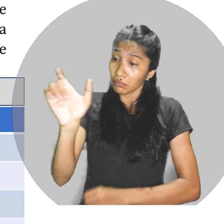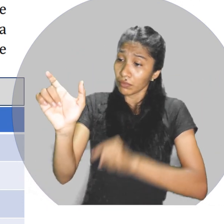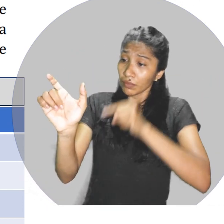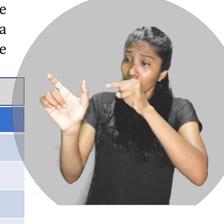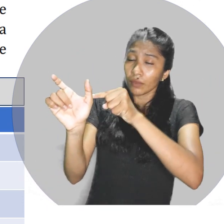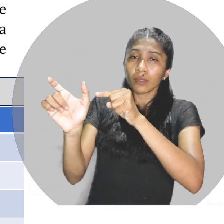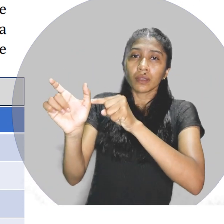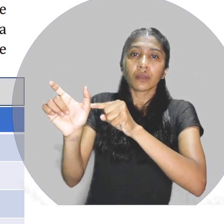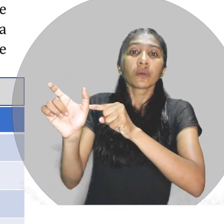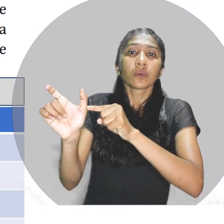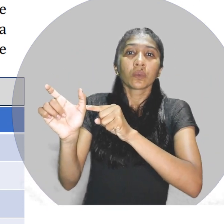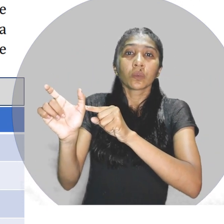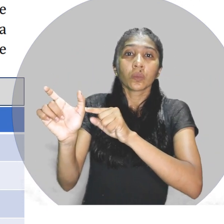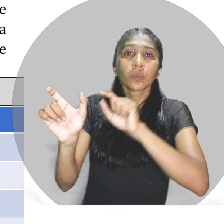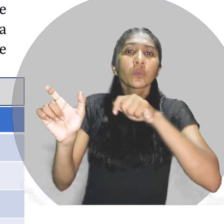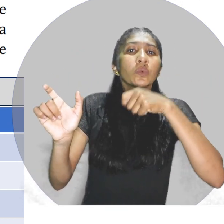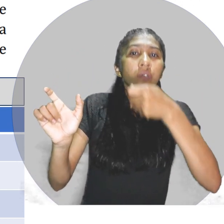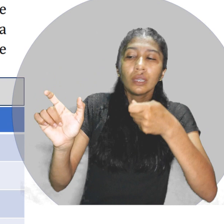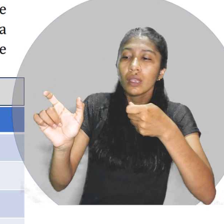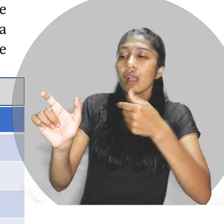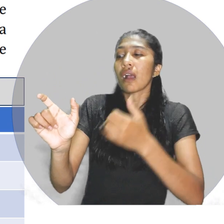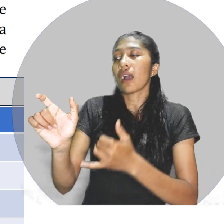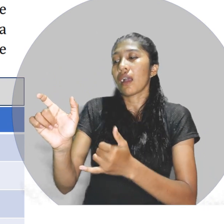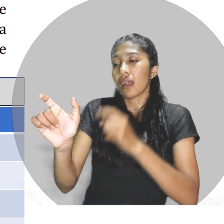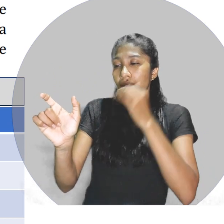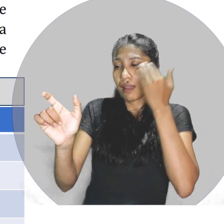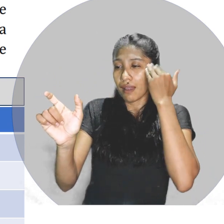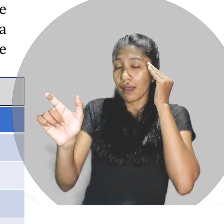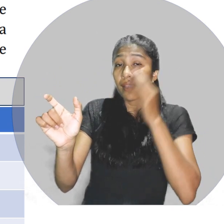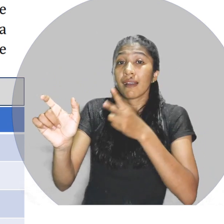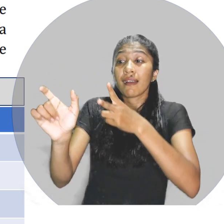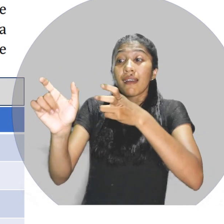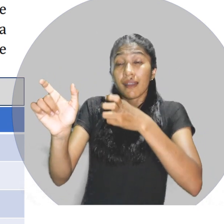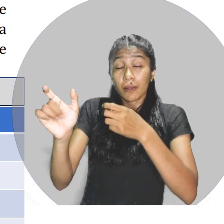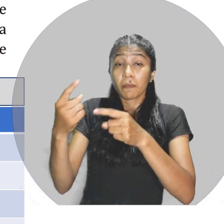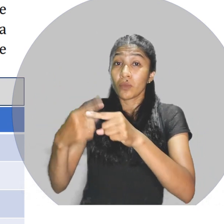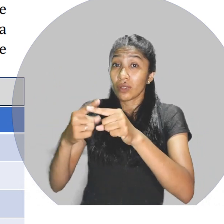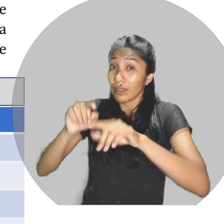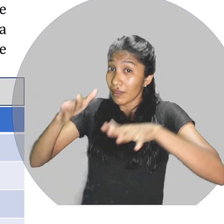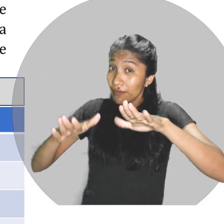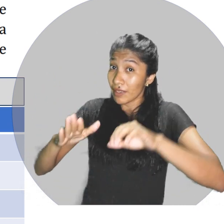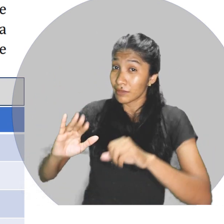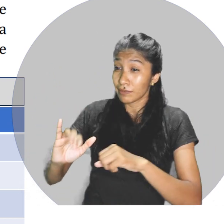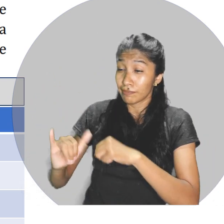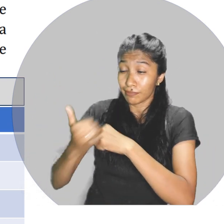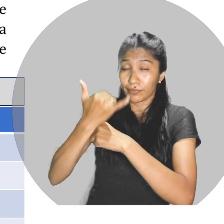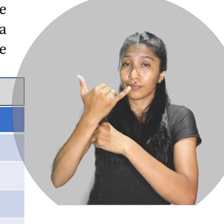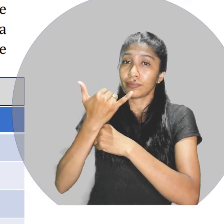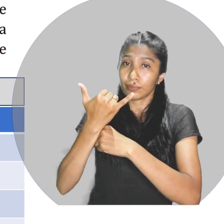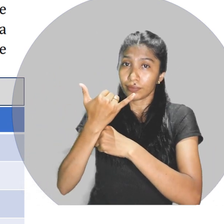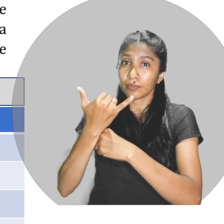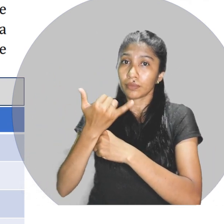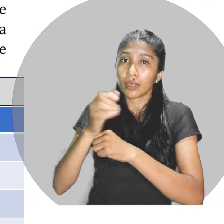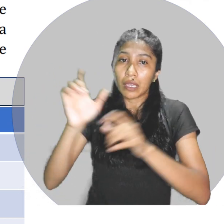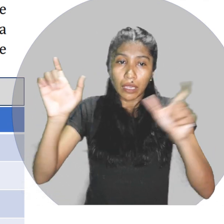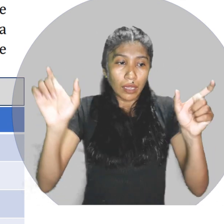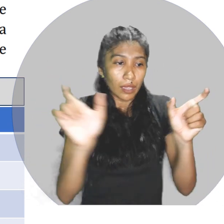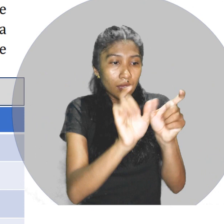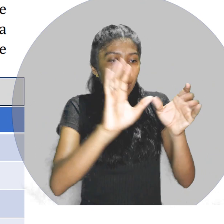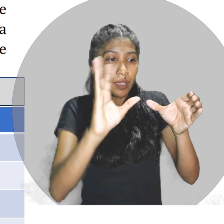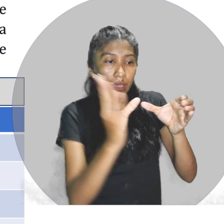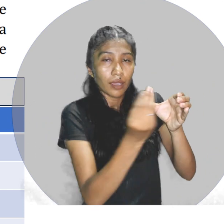palavra é chamada de falso imparisilábico. Ou seja, ela pertence às palavras